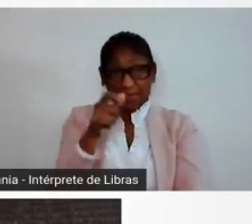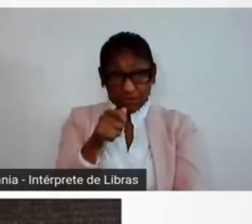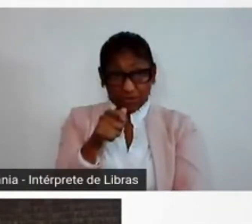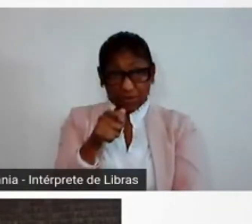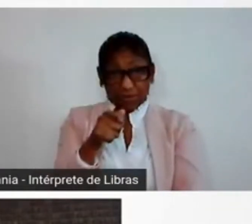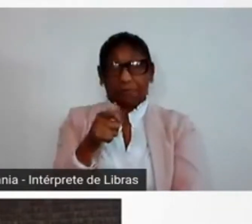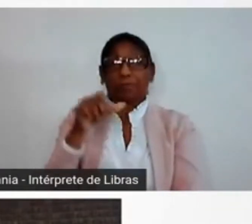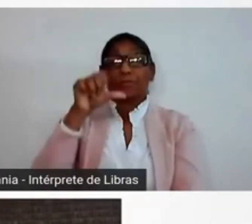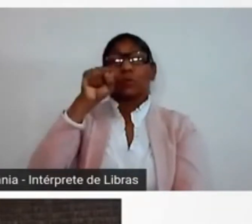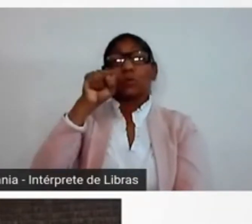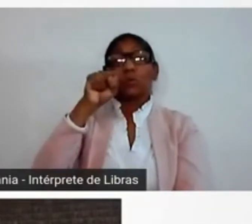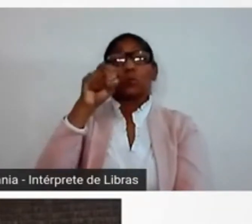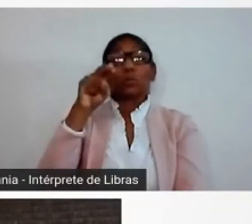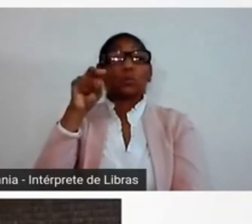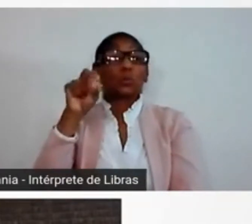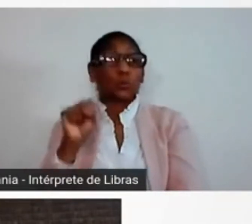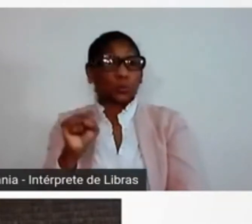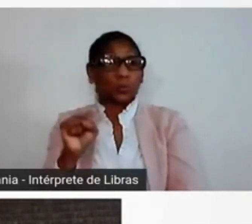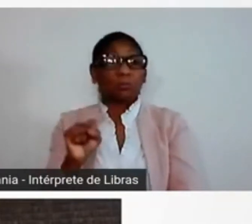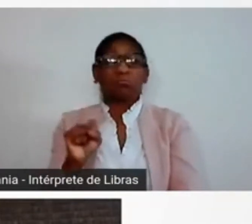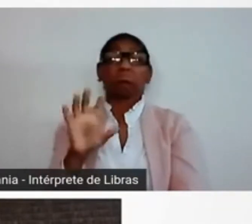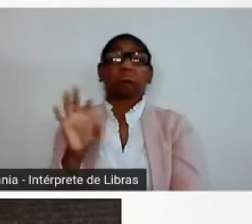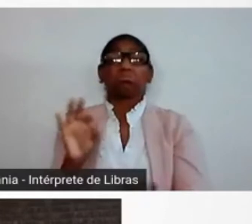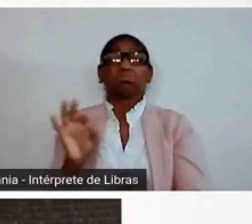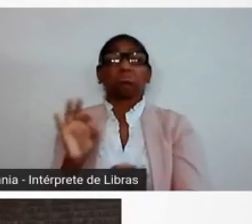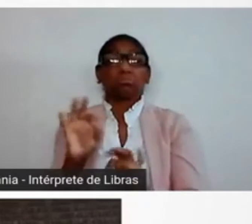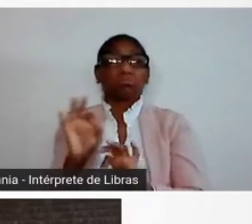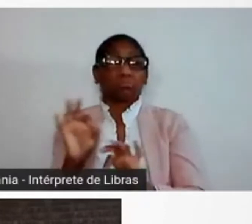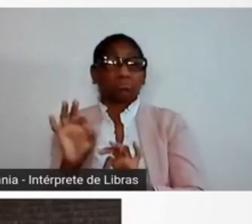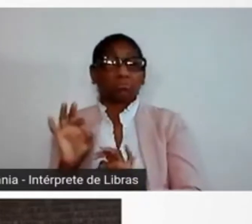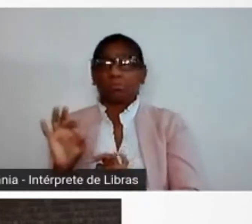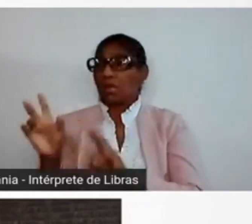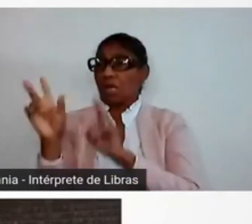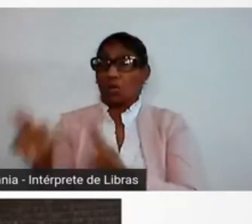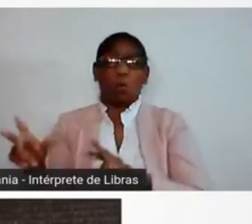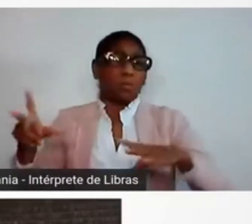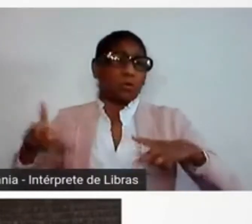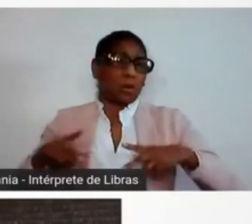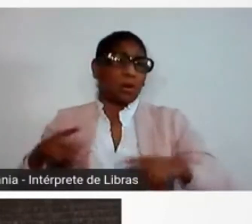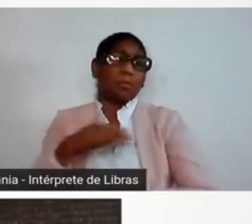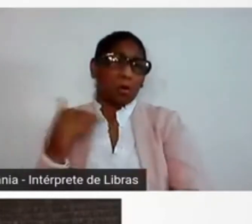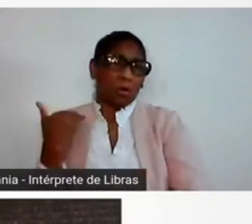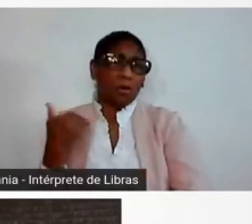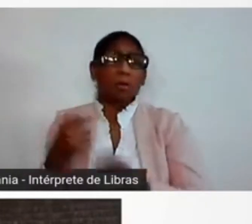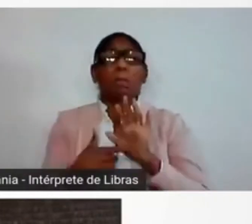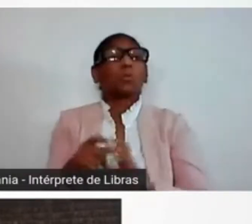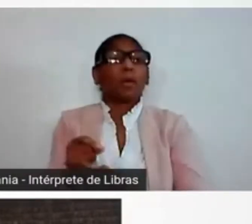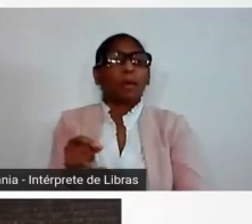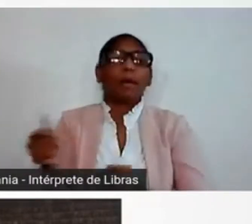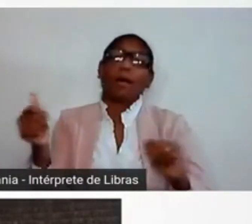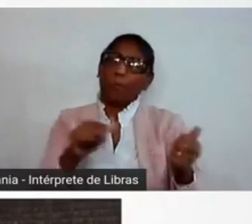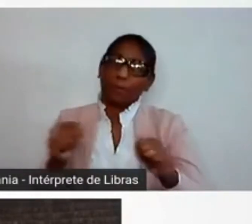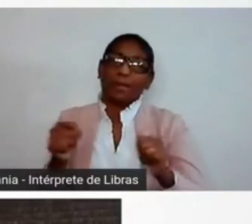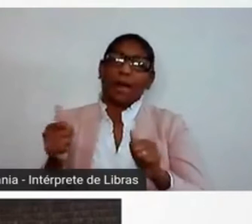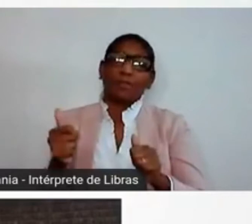SUS não serem muito discrepantes da taxa de mortalidade nos leitos privados mostra a qualidade, né, que se busca imprimir